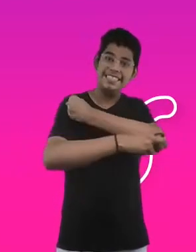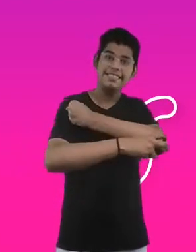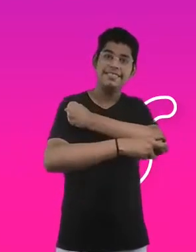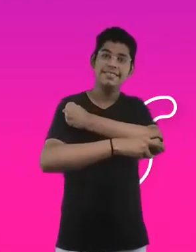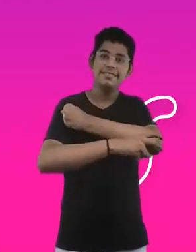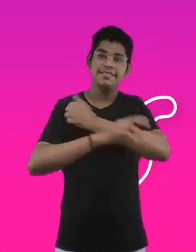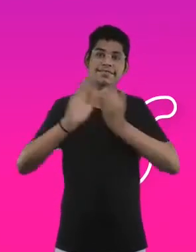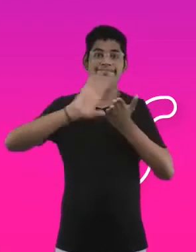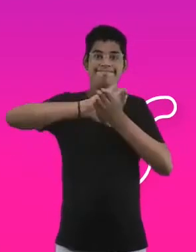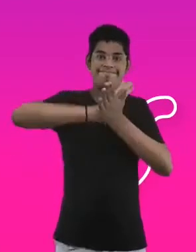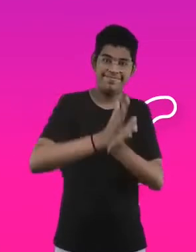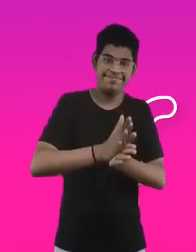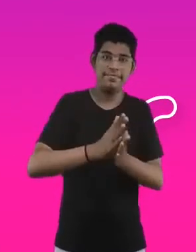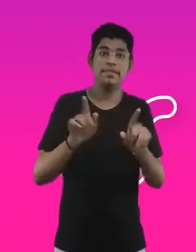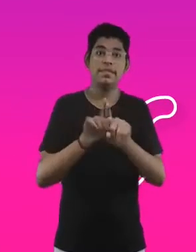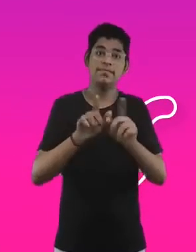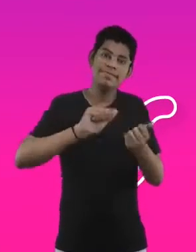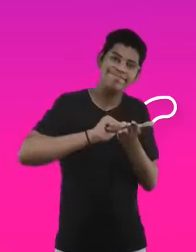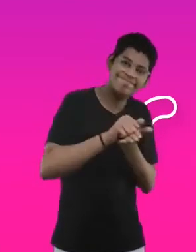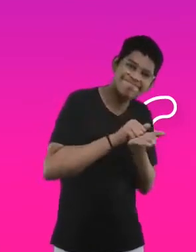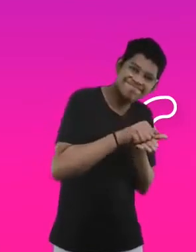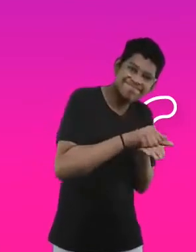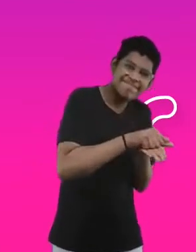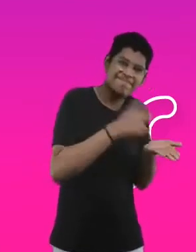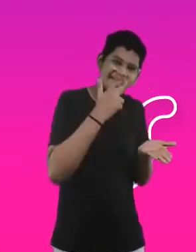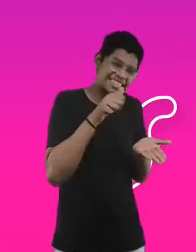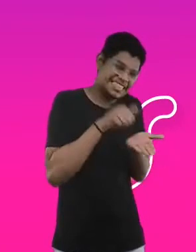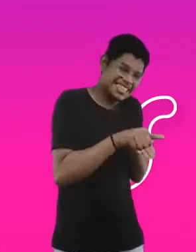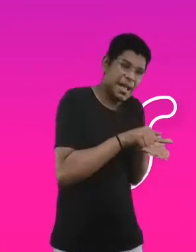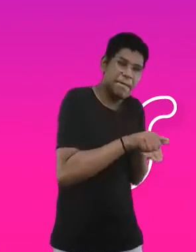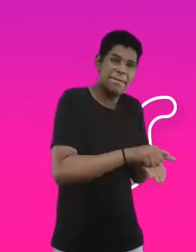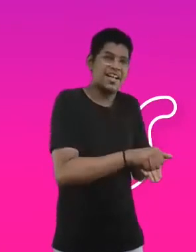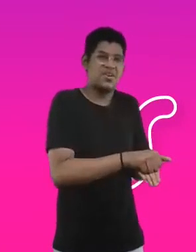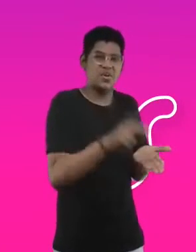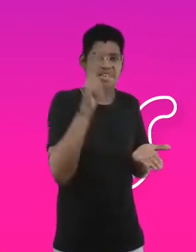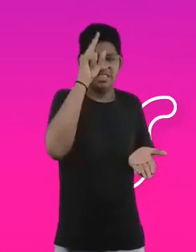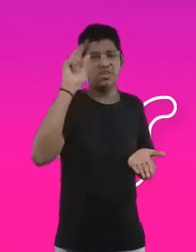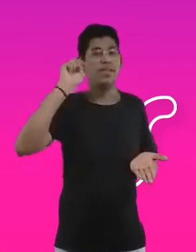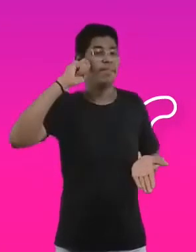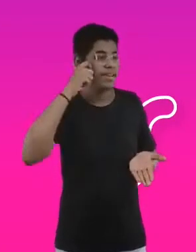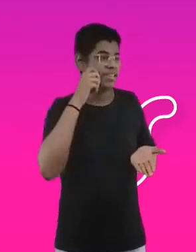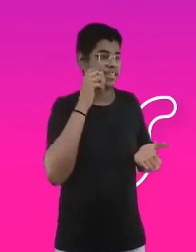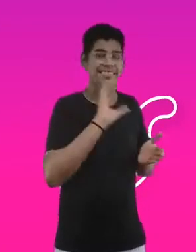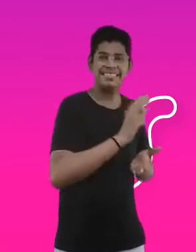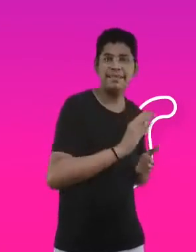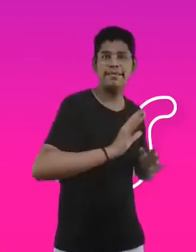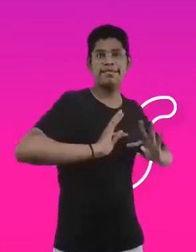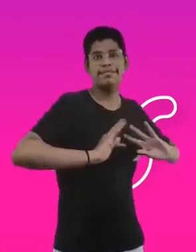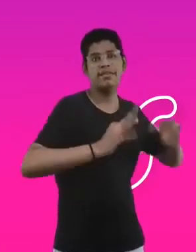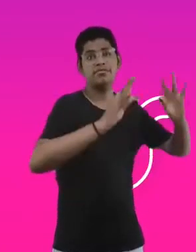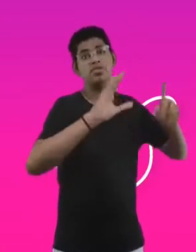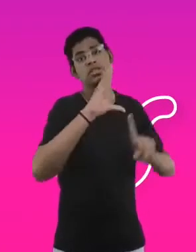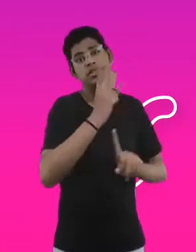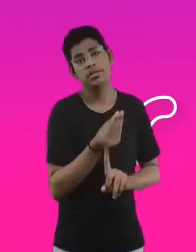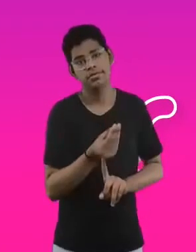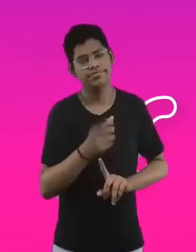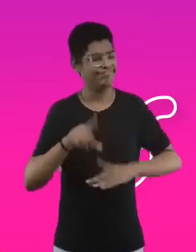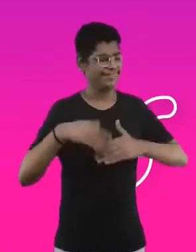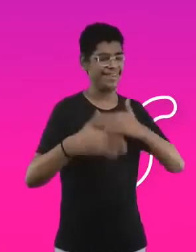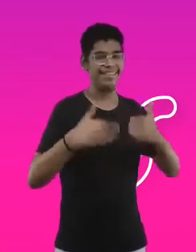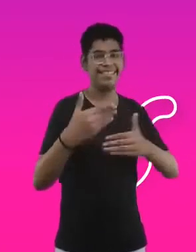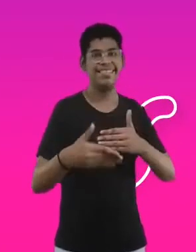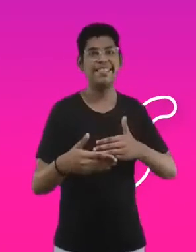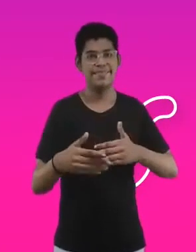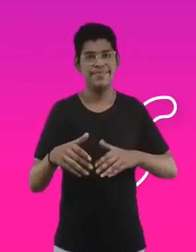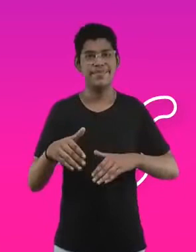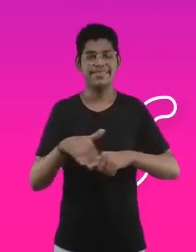como apagamento da história, da ciência, da tecnologia e da arte. Mas mais para frente a gente conversa um pouco mais